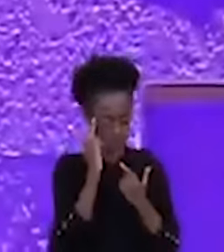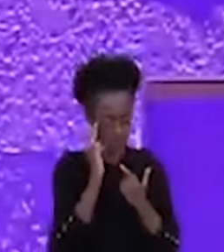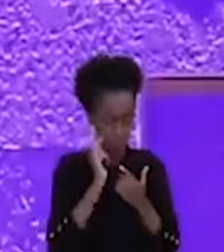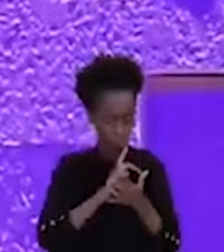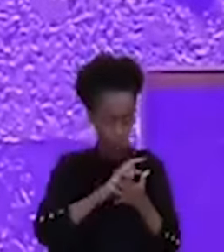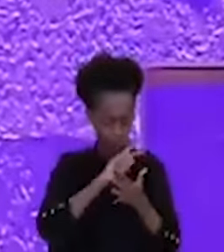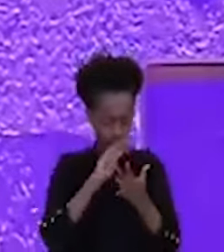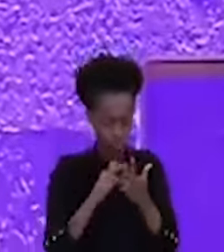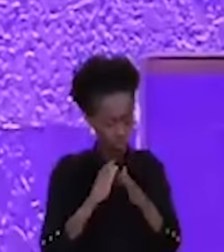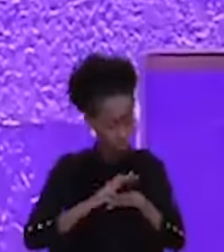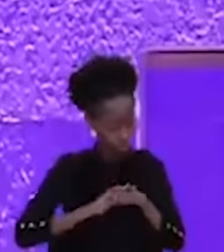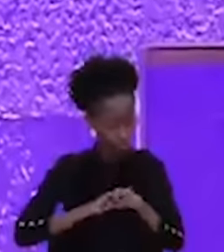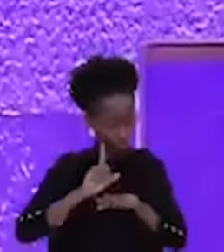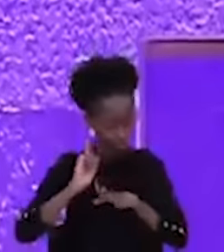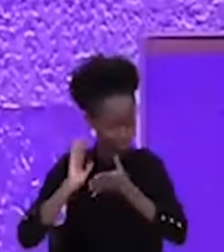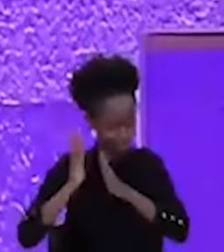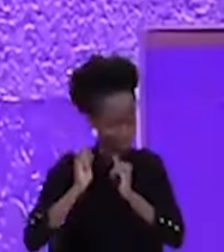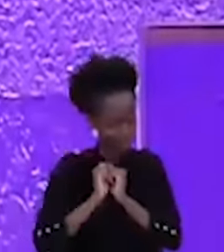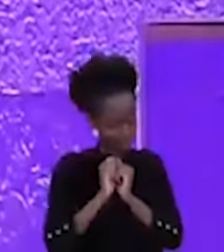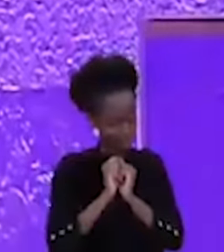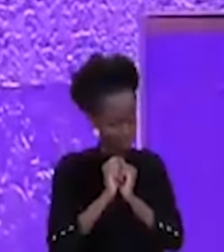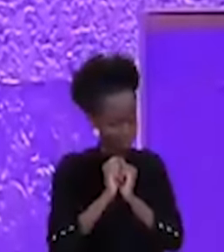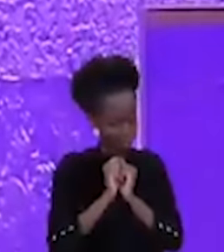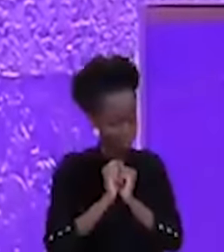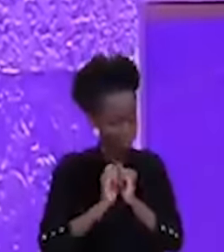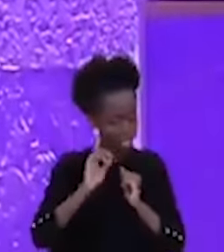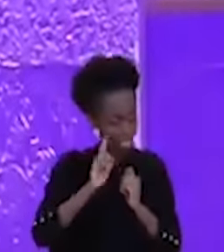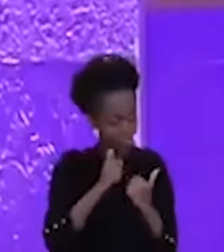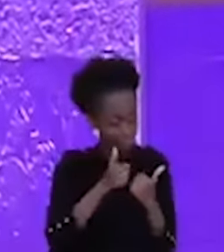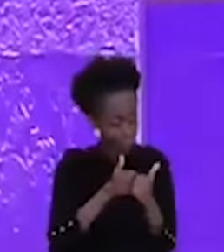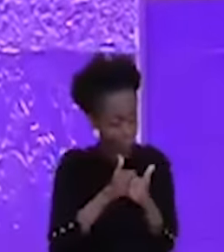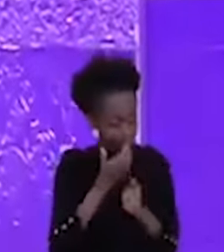Fale para ele, ele está aí diante de você.